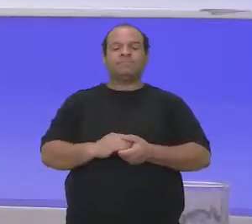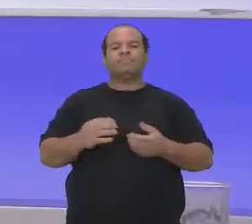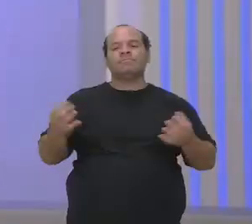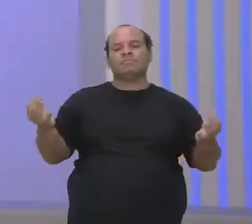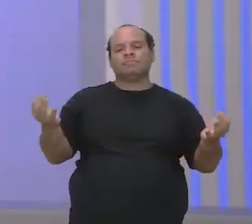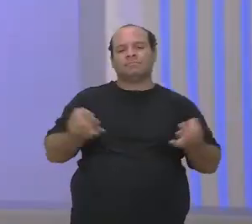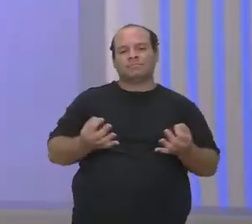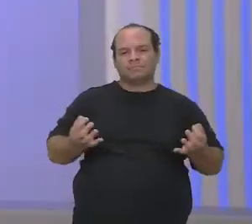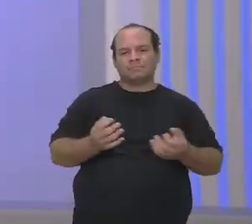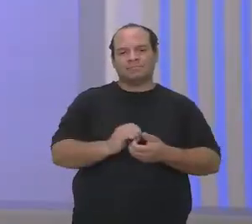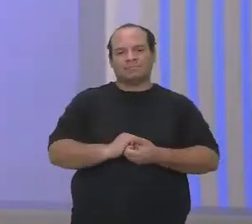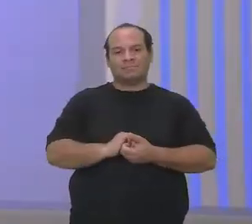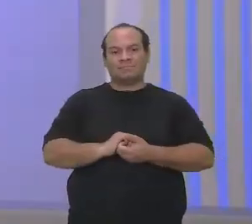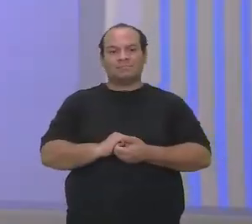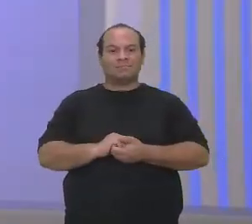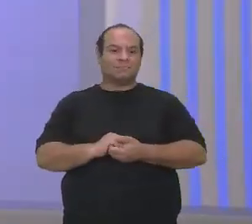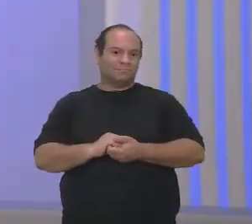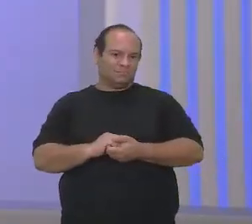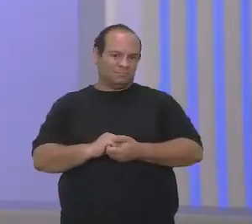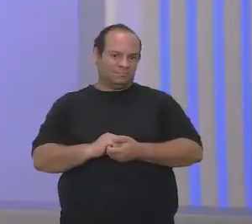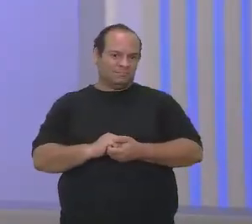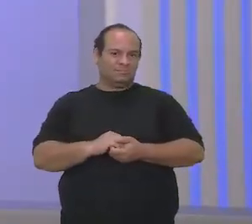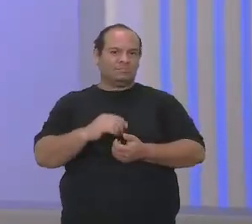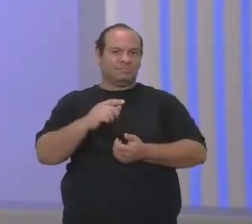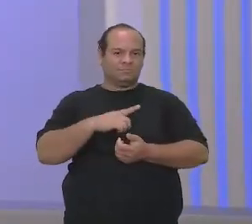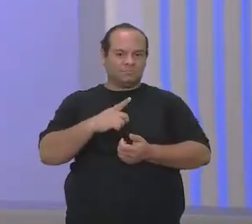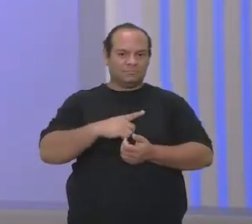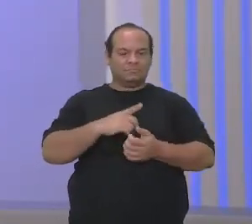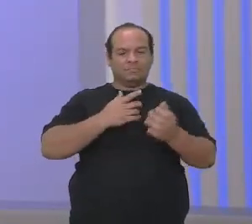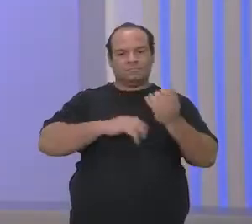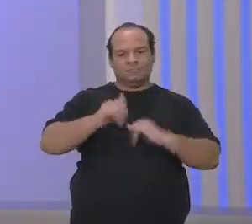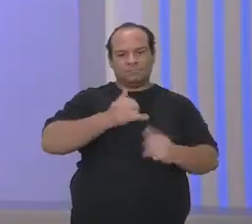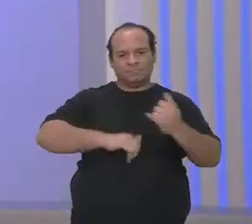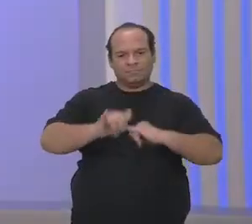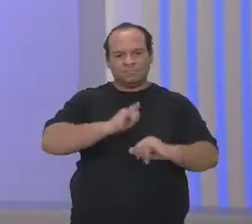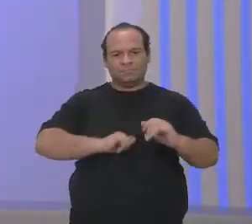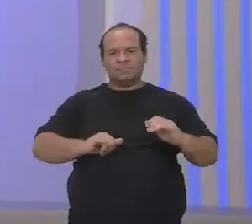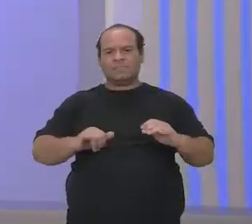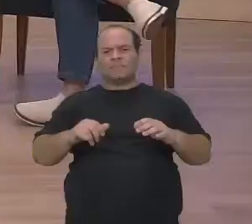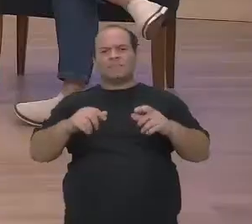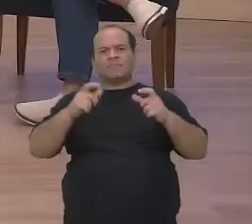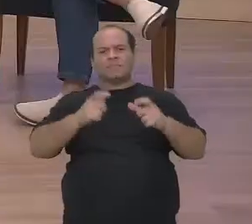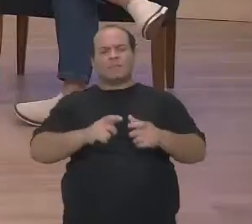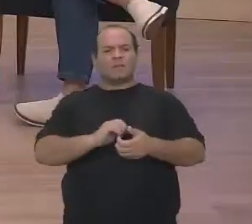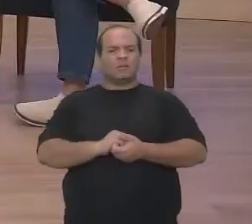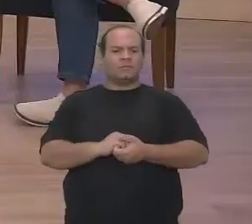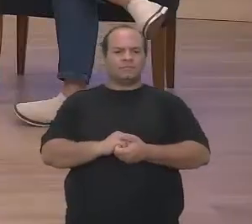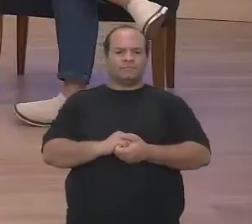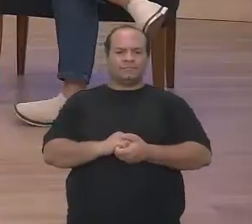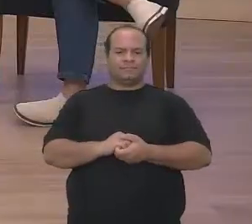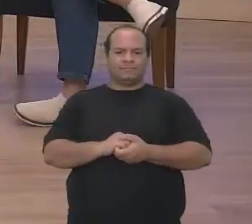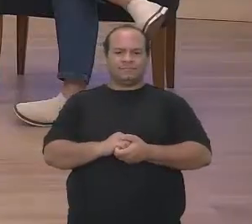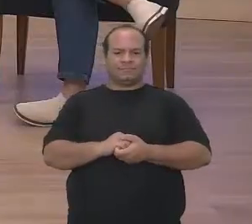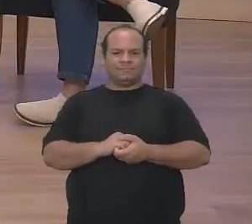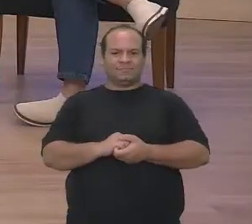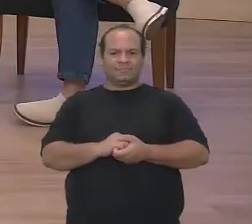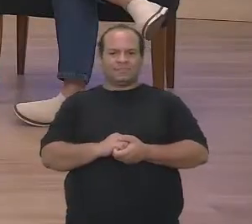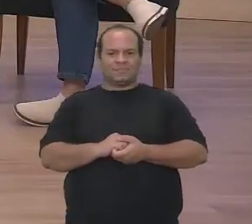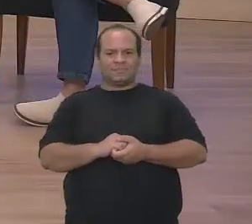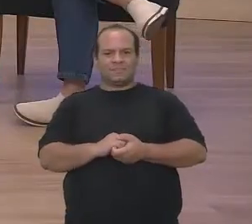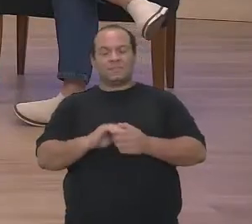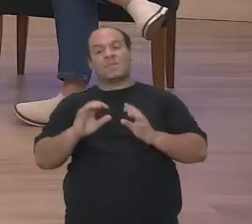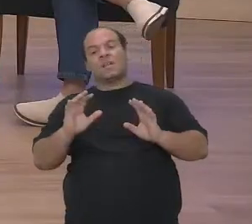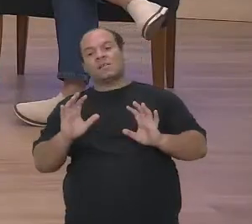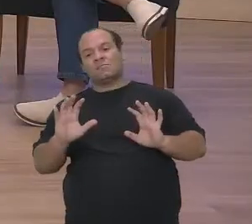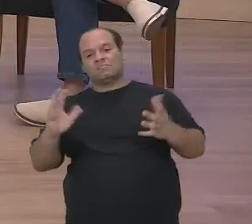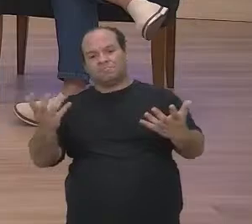Perfeito, olha só, já vimos. E nós temos Festival de Energia em Jogo, como que é isso? Explica pra gente. Gente, o Festival Energia